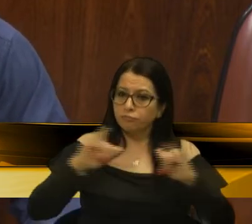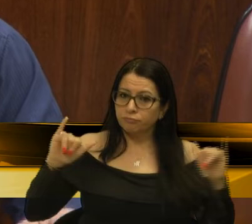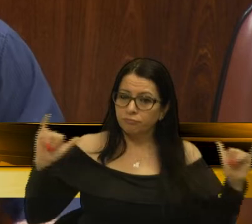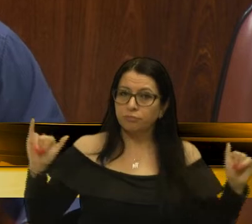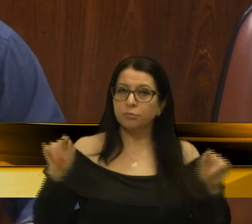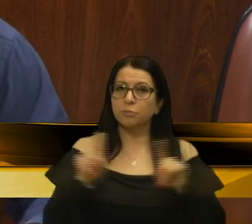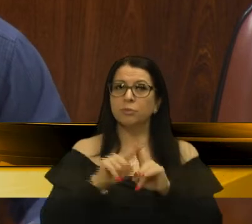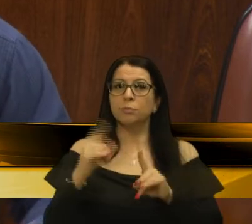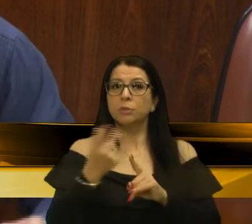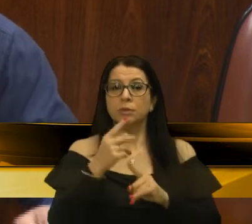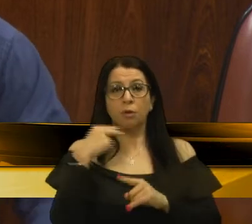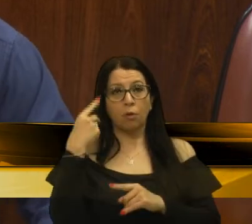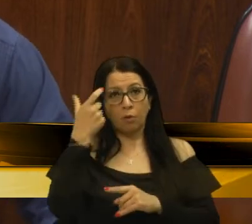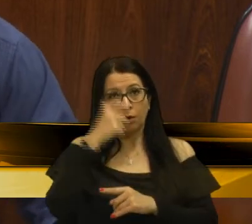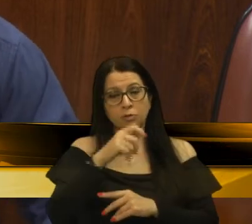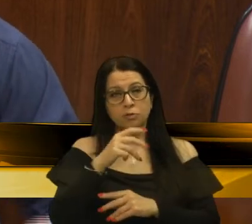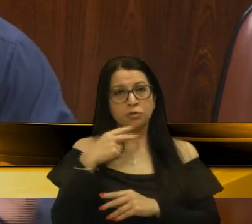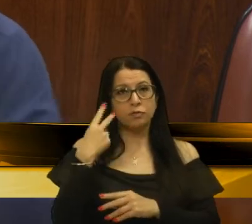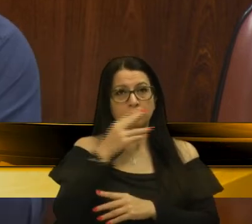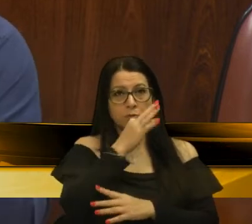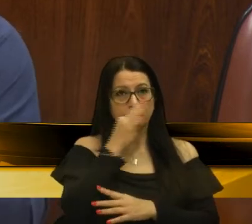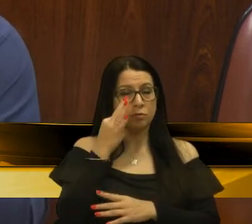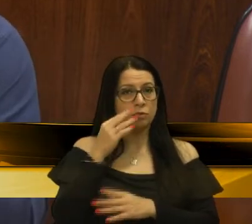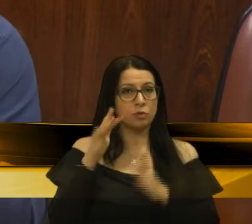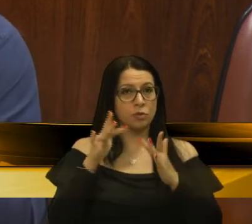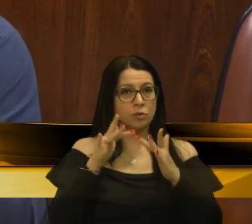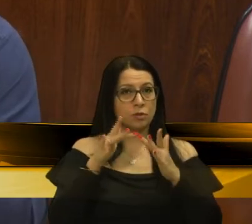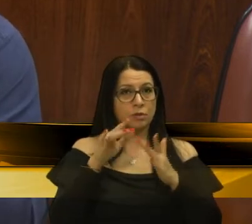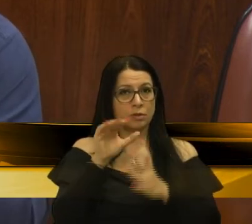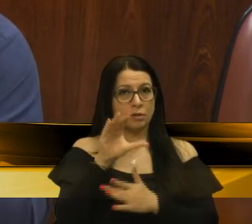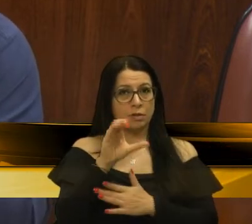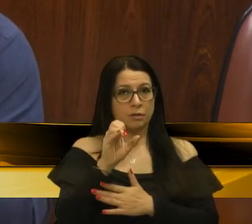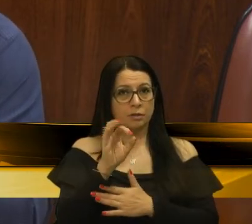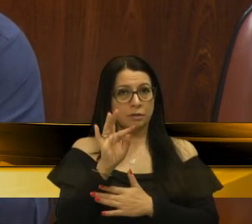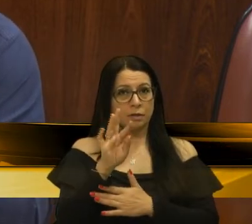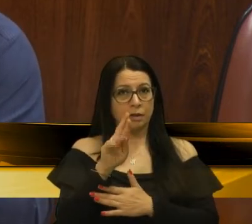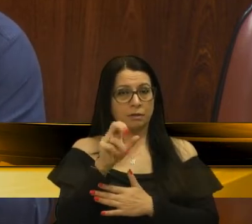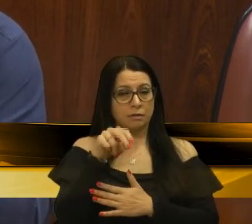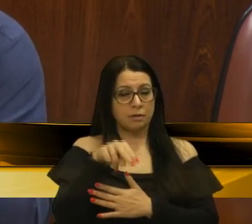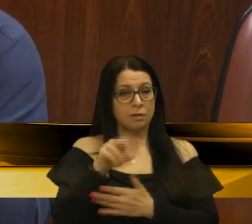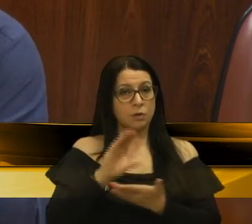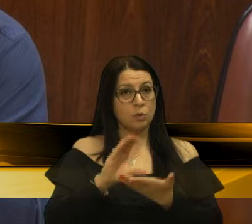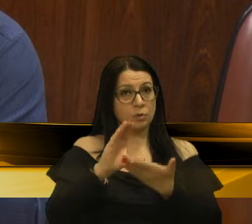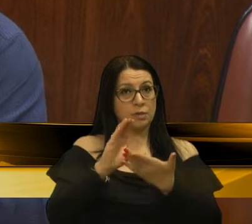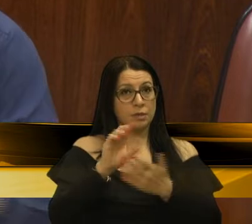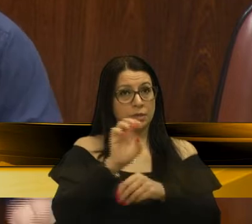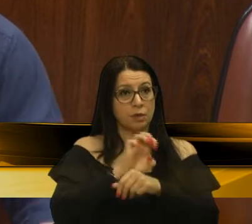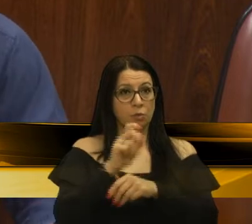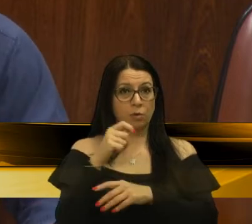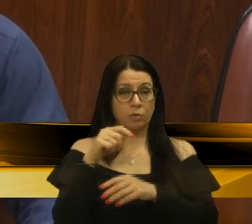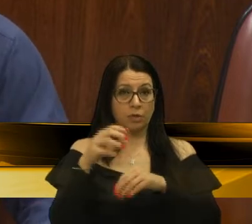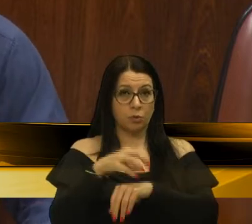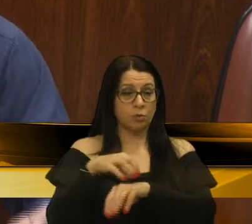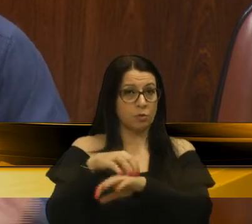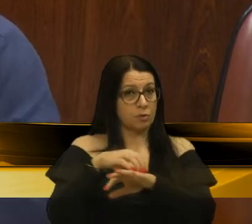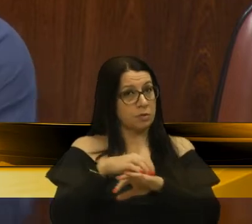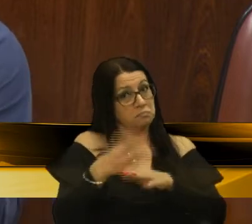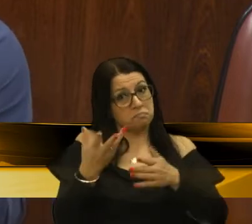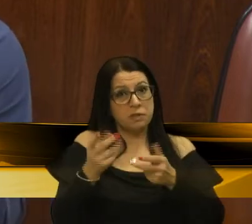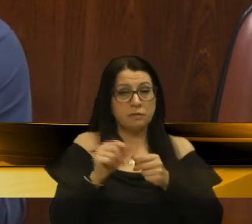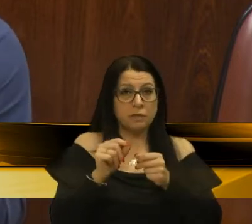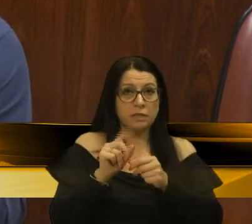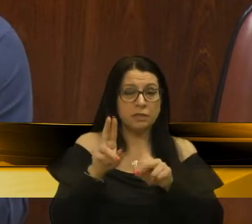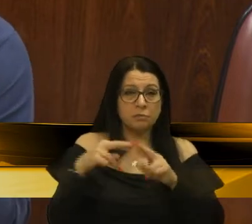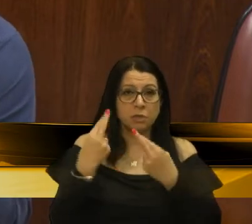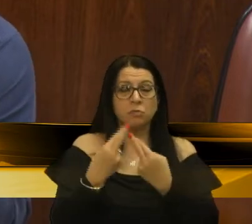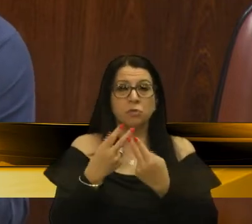acho, vereadora Tatiana, que deveria entrar em contato com o CETRAN, que é o Conselho Estadual do Trânsito, de repente fazer uma audiência, de repente fazer